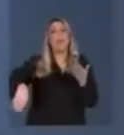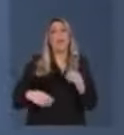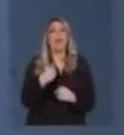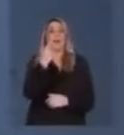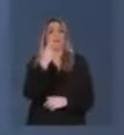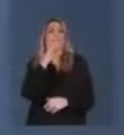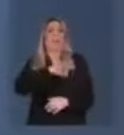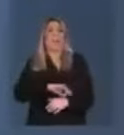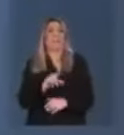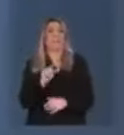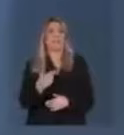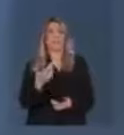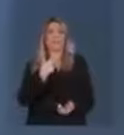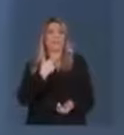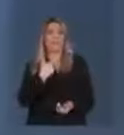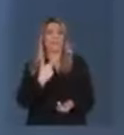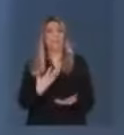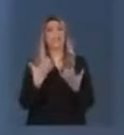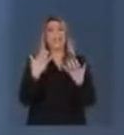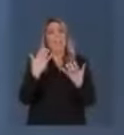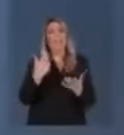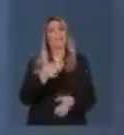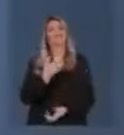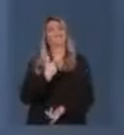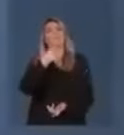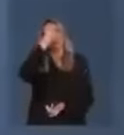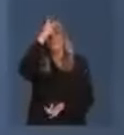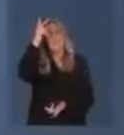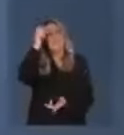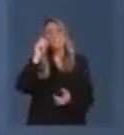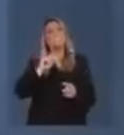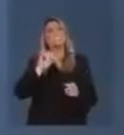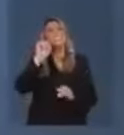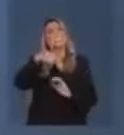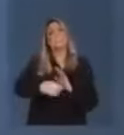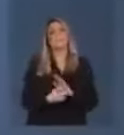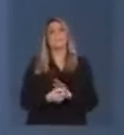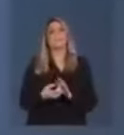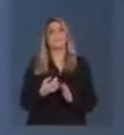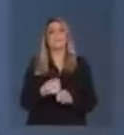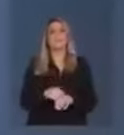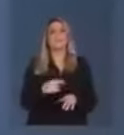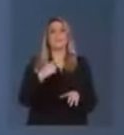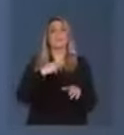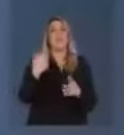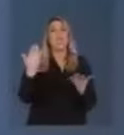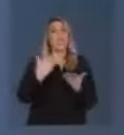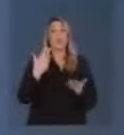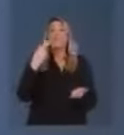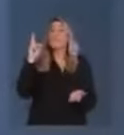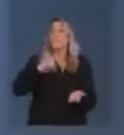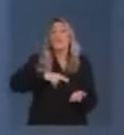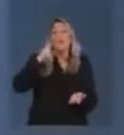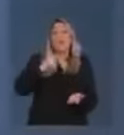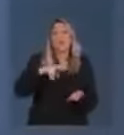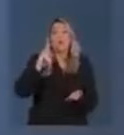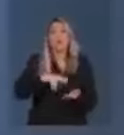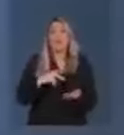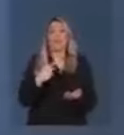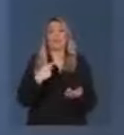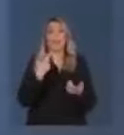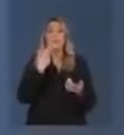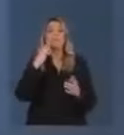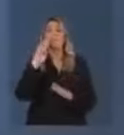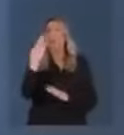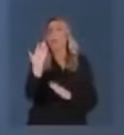perversidade quero ser prefeita Nesse contexto porque sempre tive lado nunca traí o projeto do qual participamos de l e